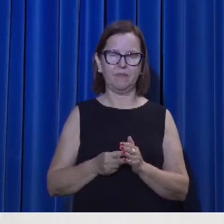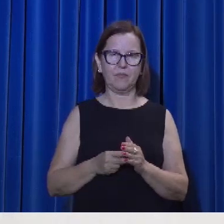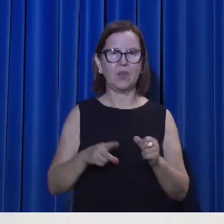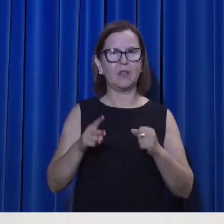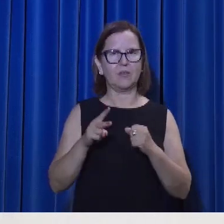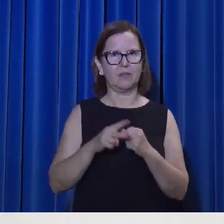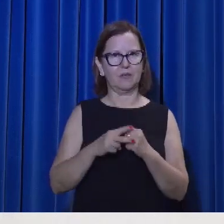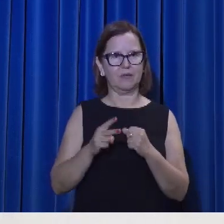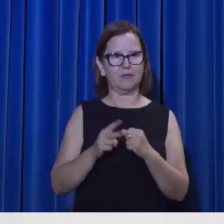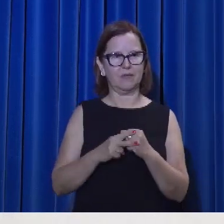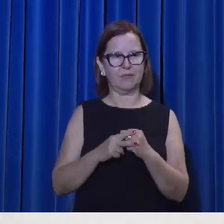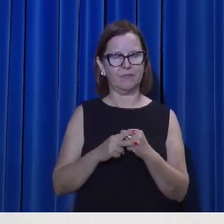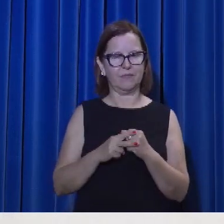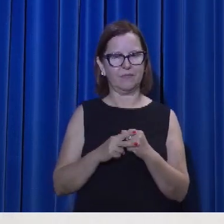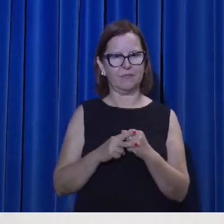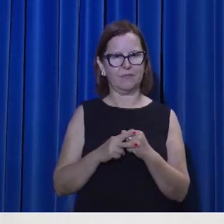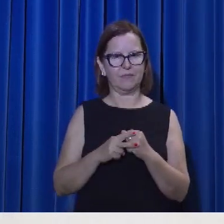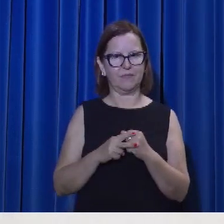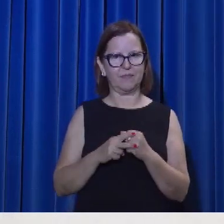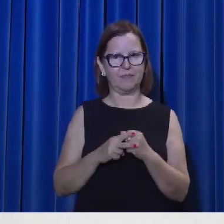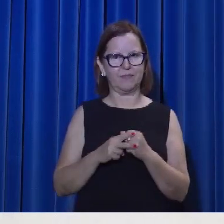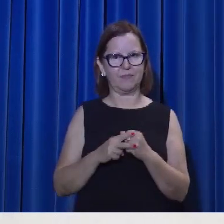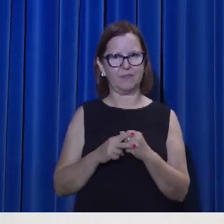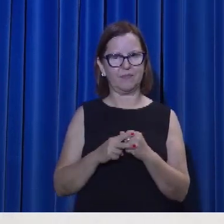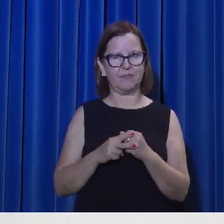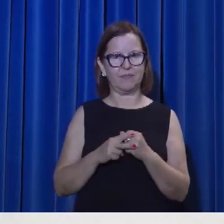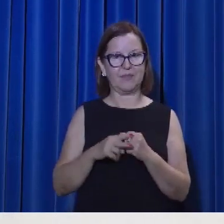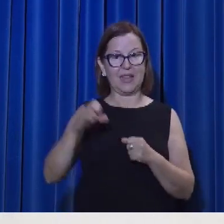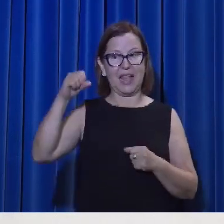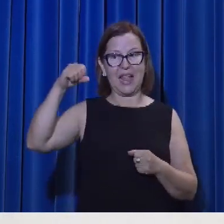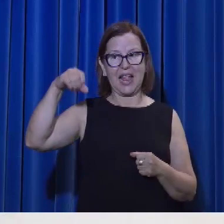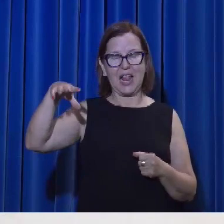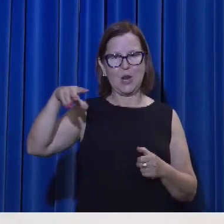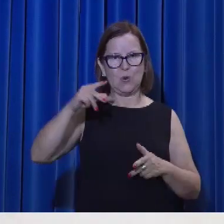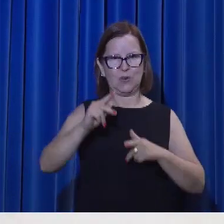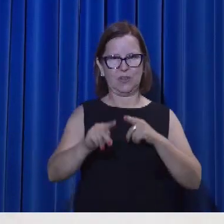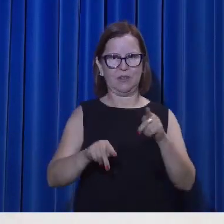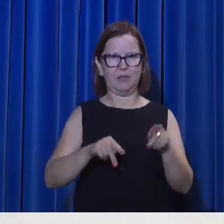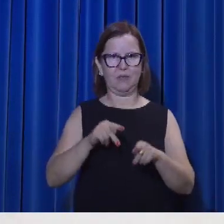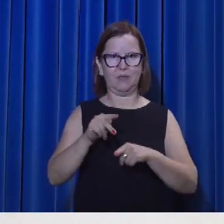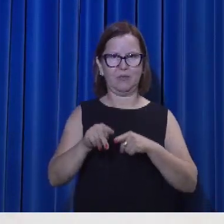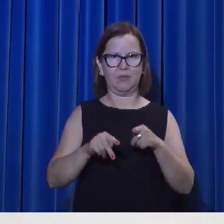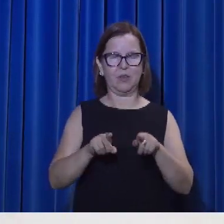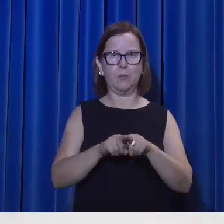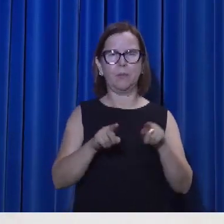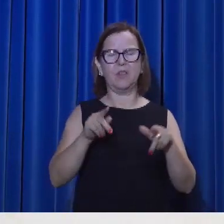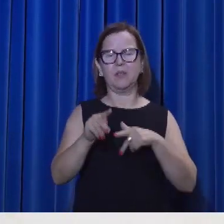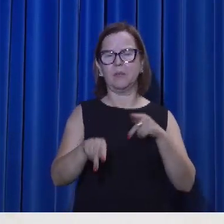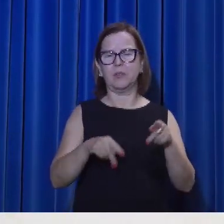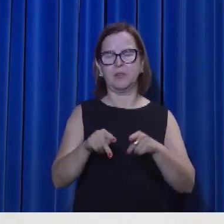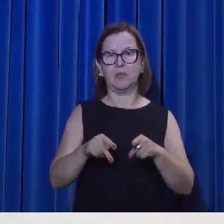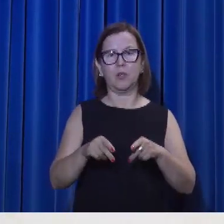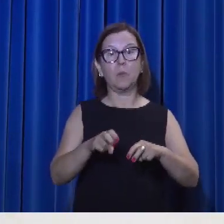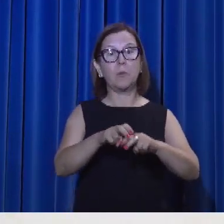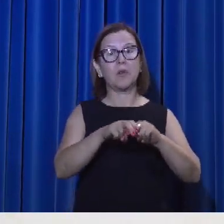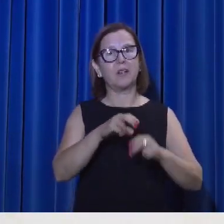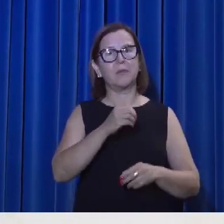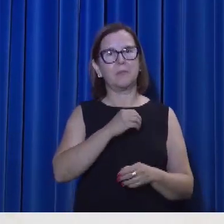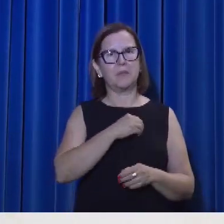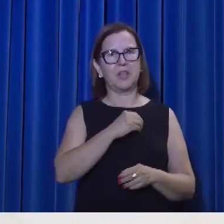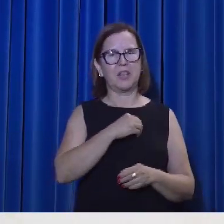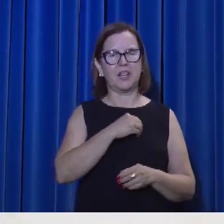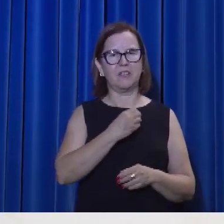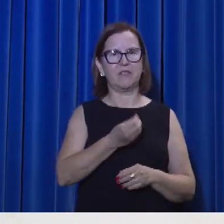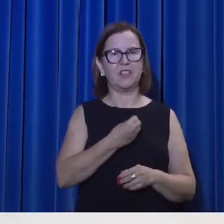Verbo era a luz dos homens. Mas os homens, por causa do pecado, entraram em